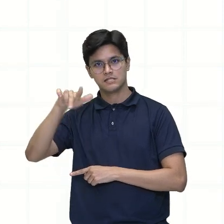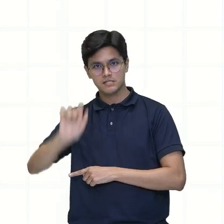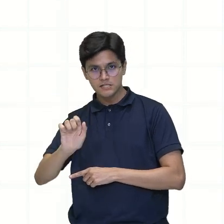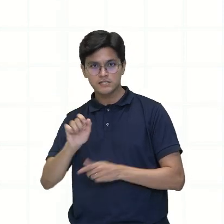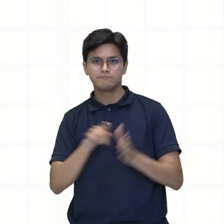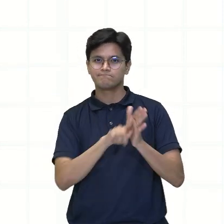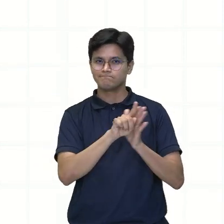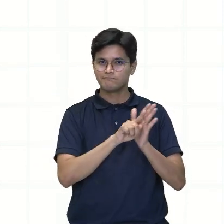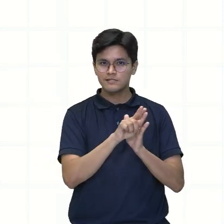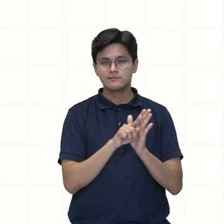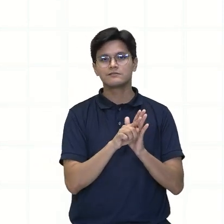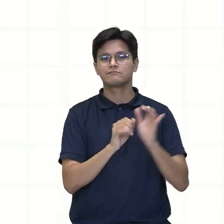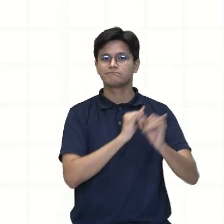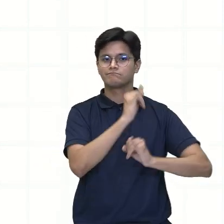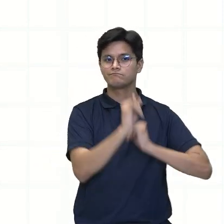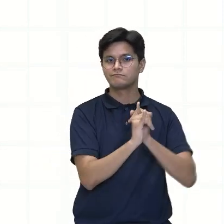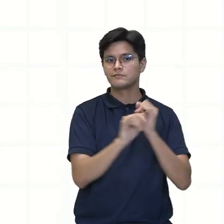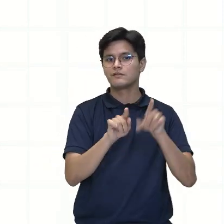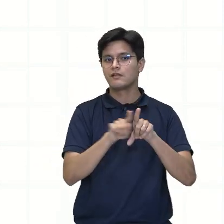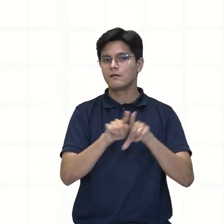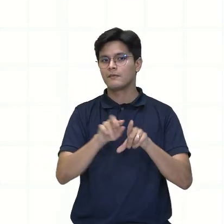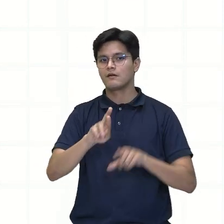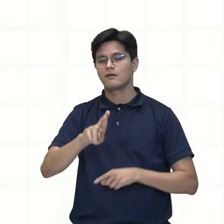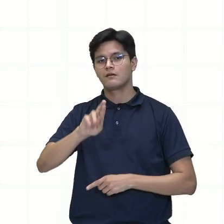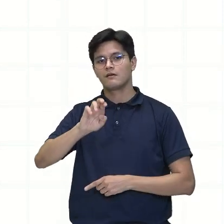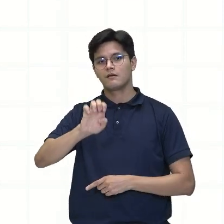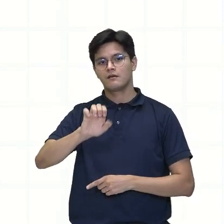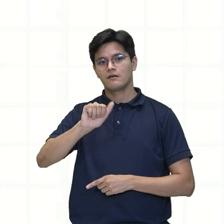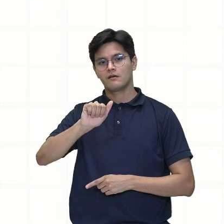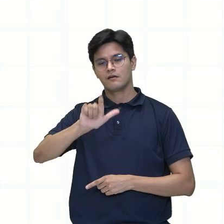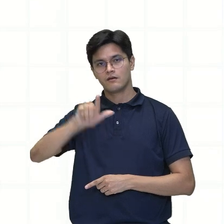Realm, reino e augmented.